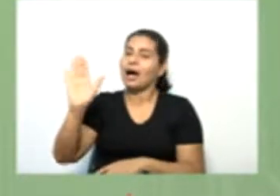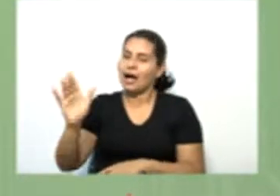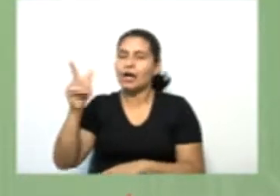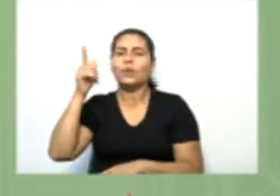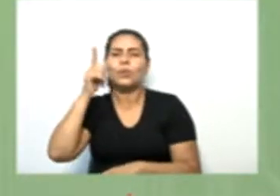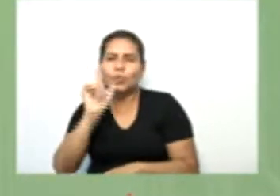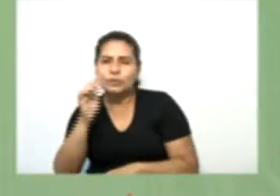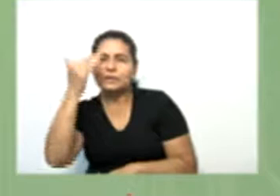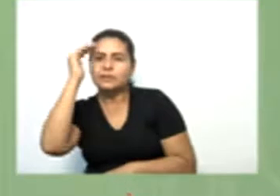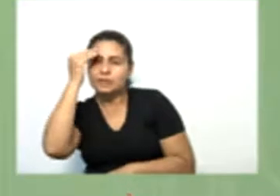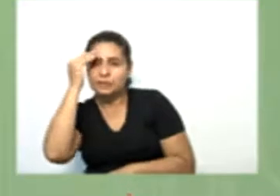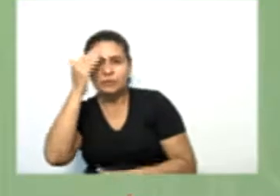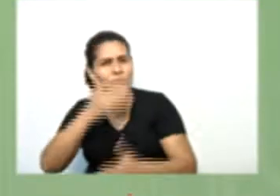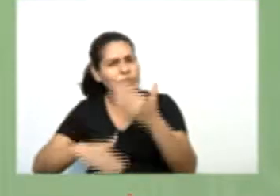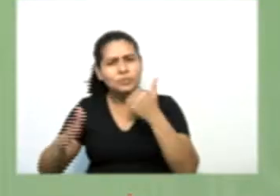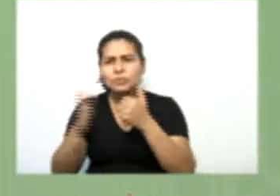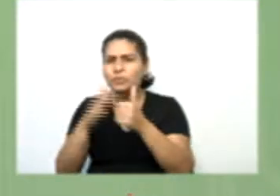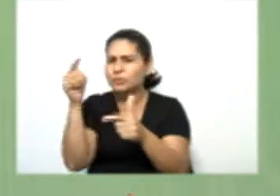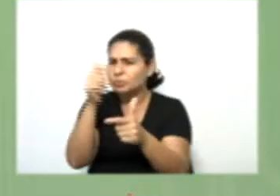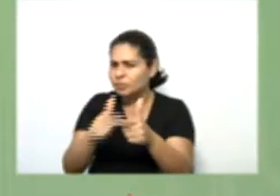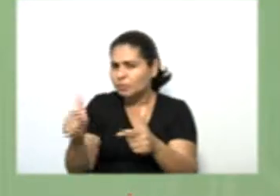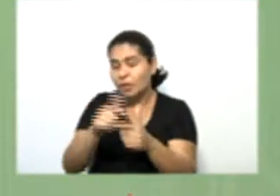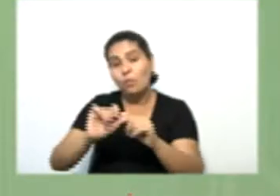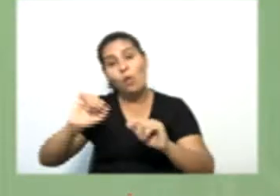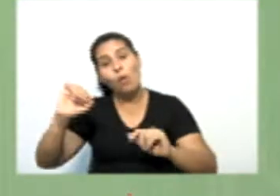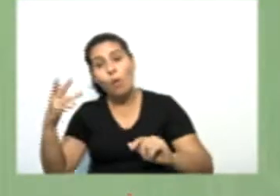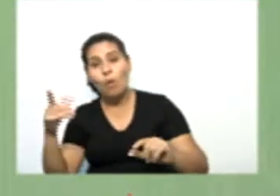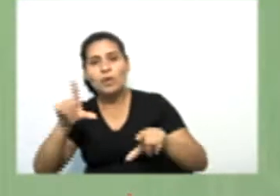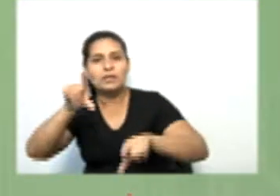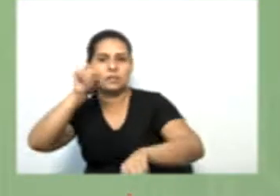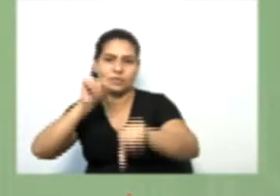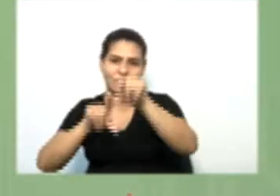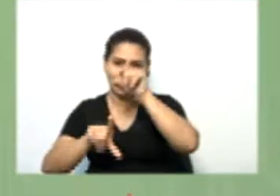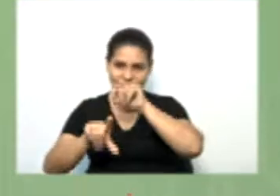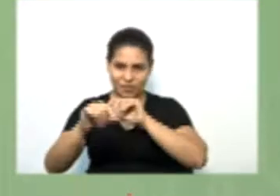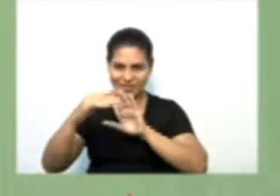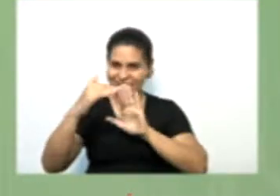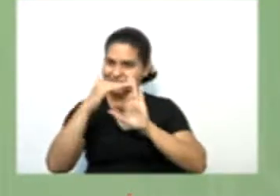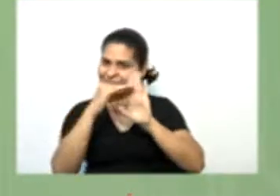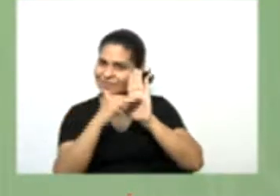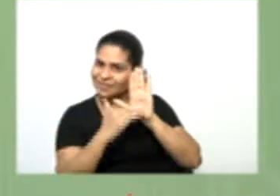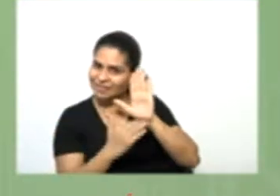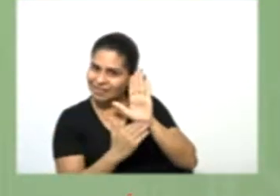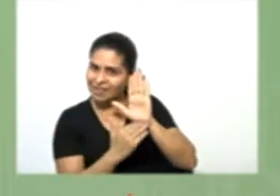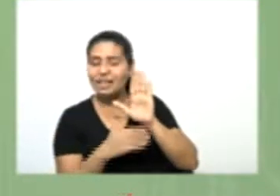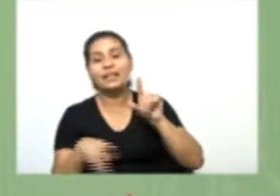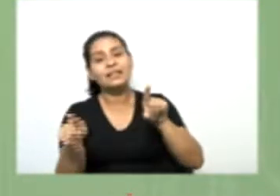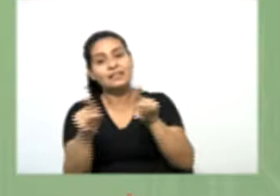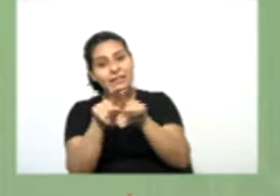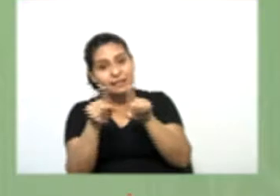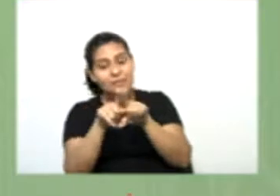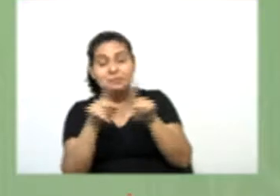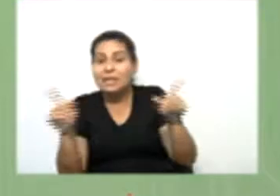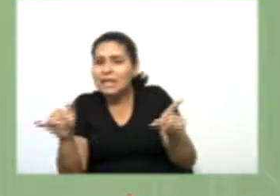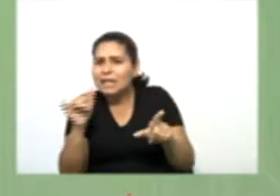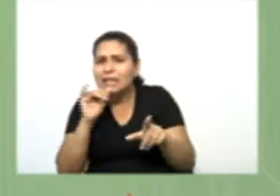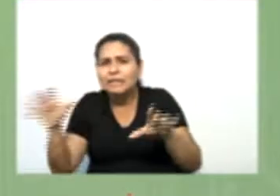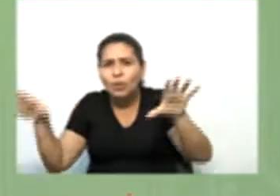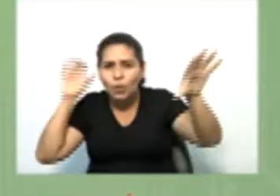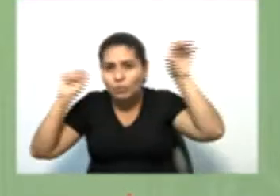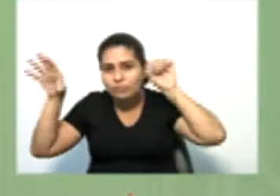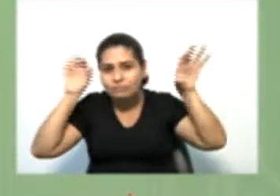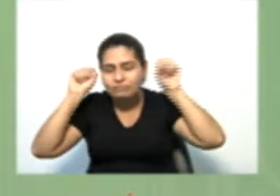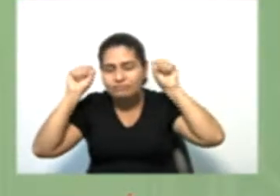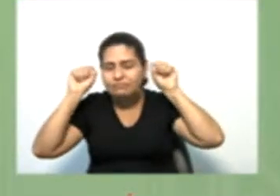dos problemas e das possíveis alternativas. Essa habilidade envolve os aspectos de